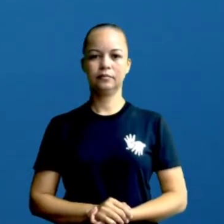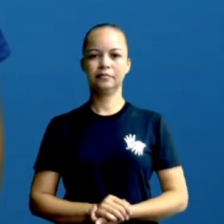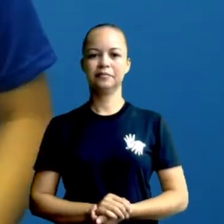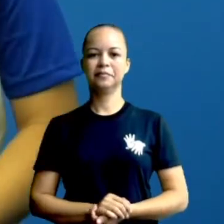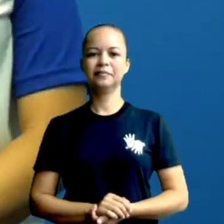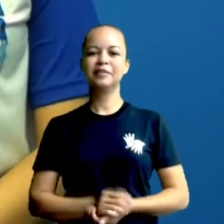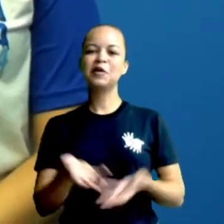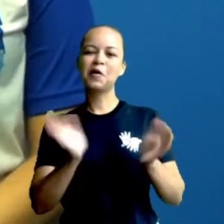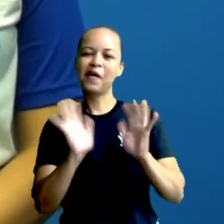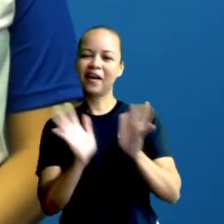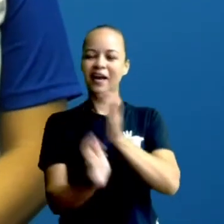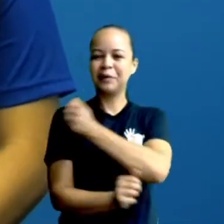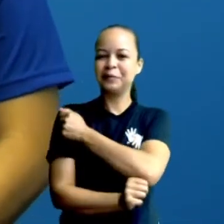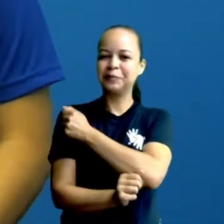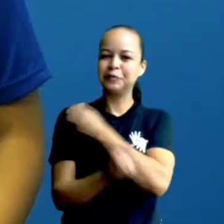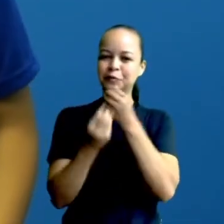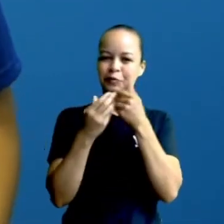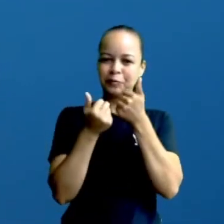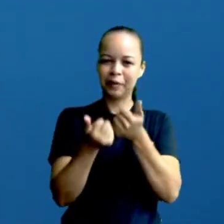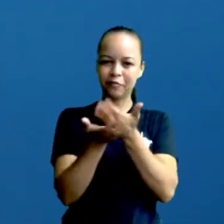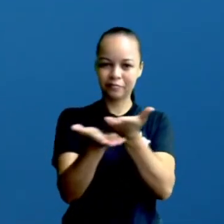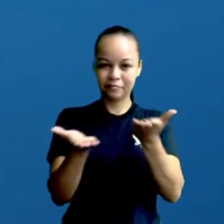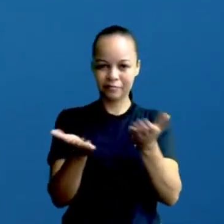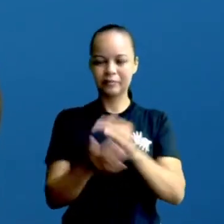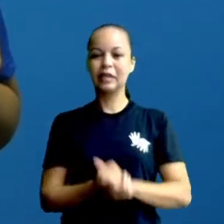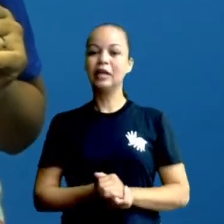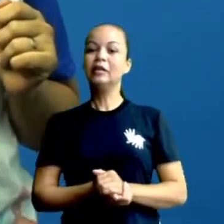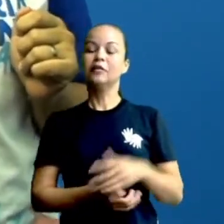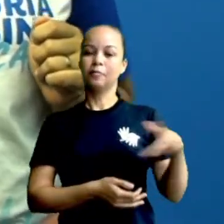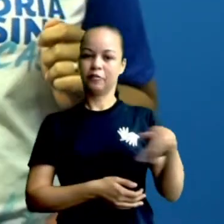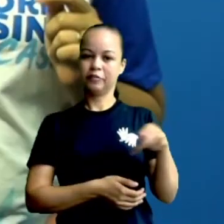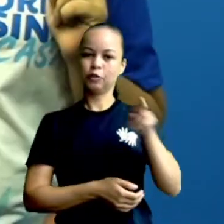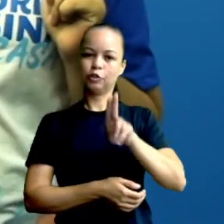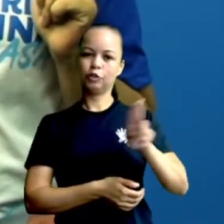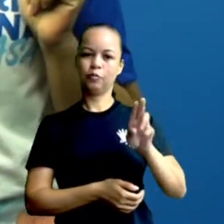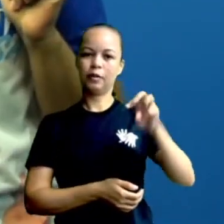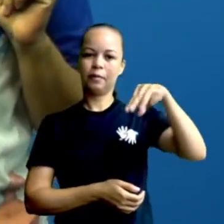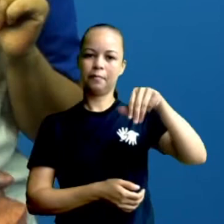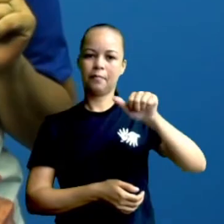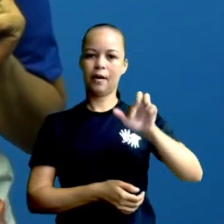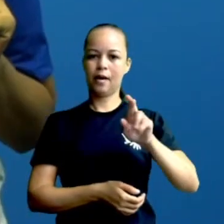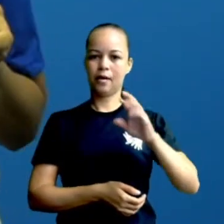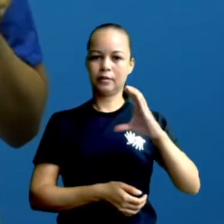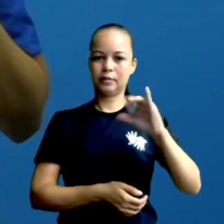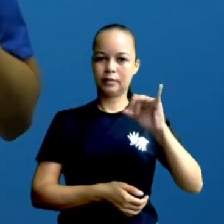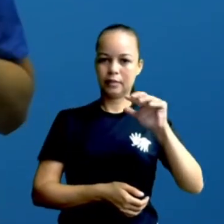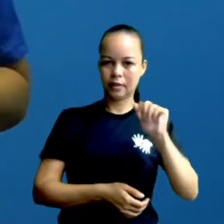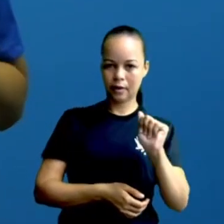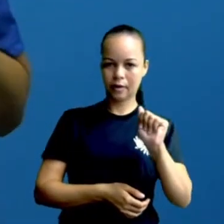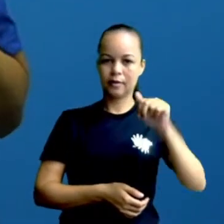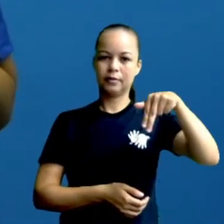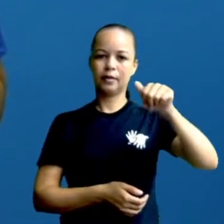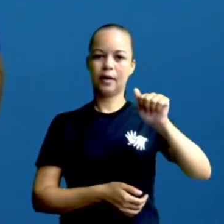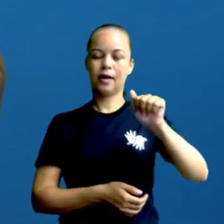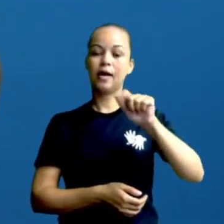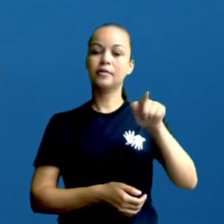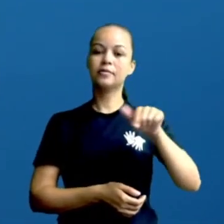Oi, gente! Tudo bem com vocês? Eu sou a professora Márcia Nazário e hoje vou estar com vocês na disciplina